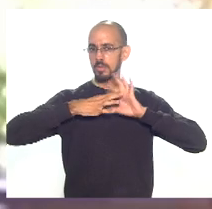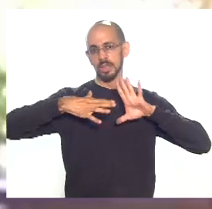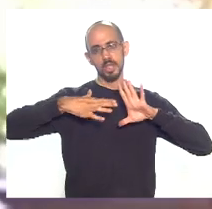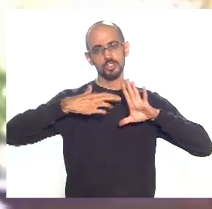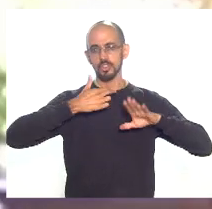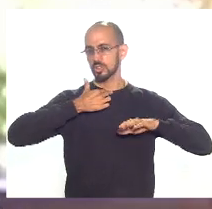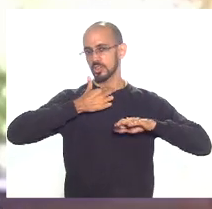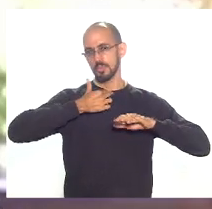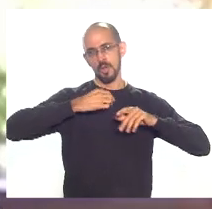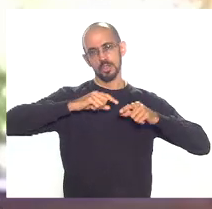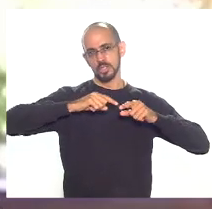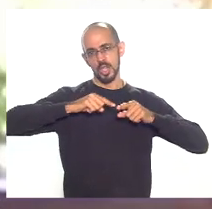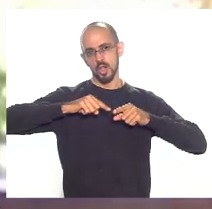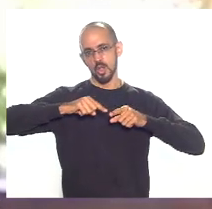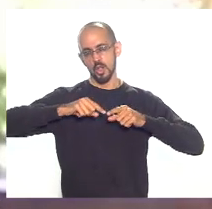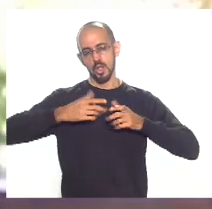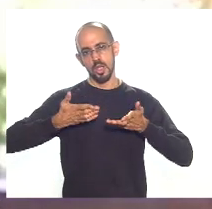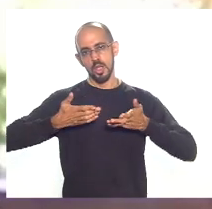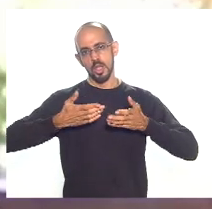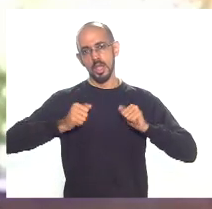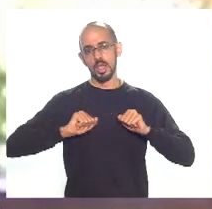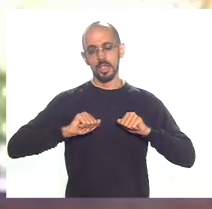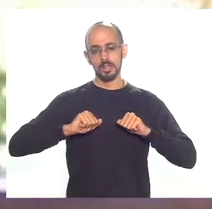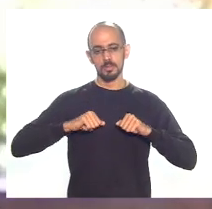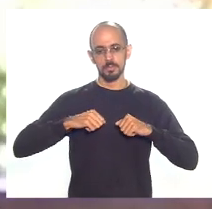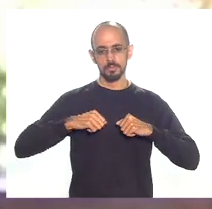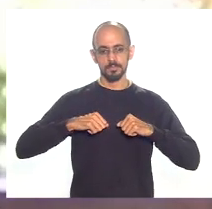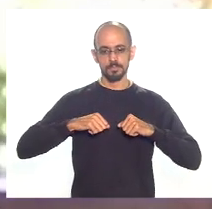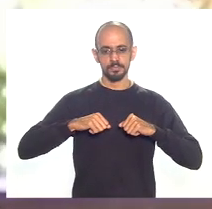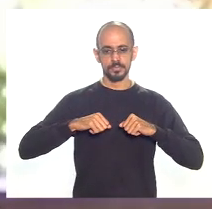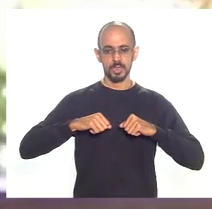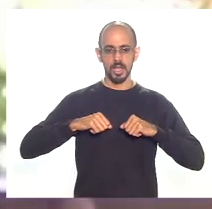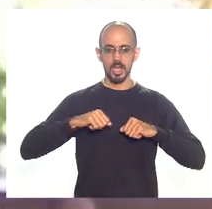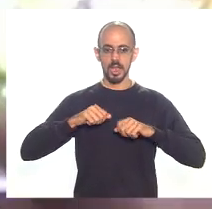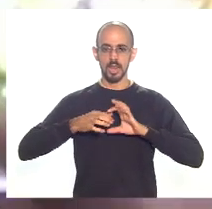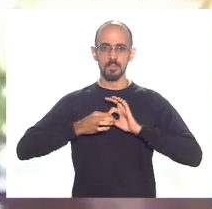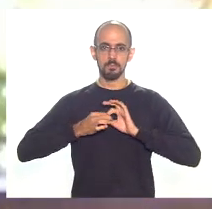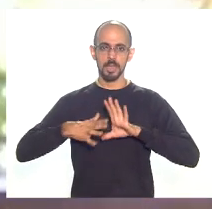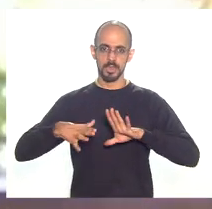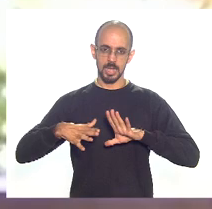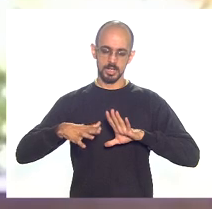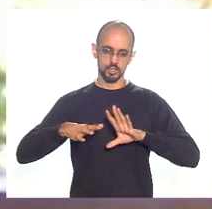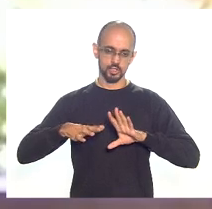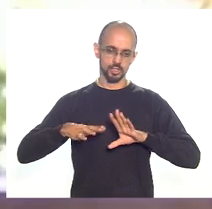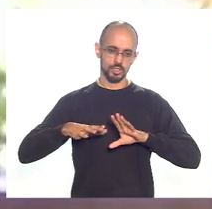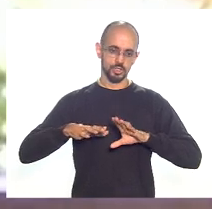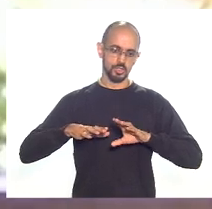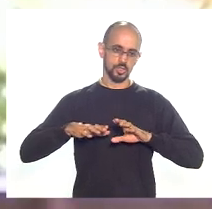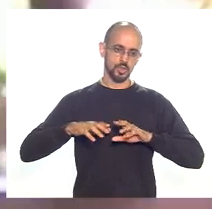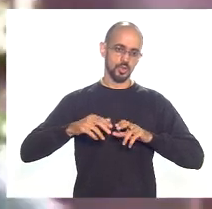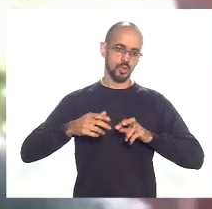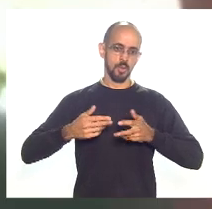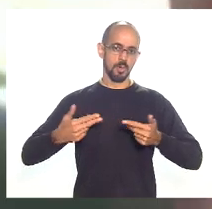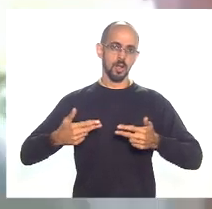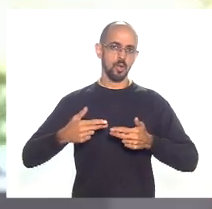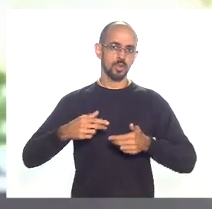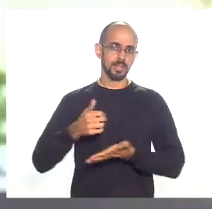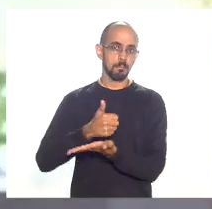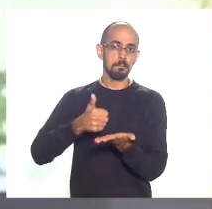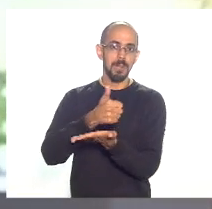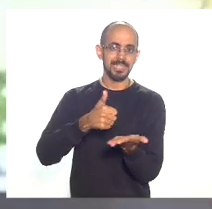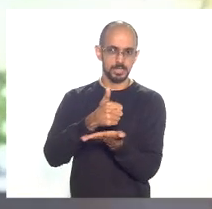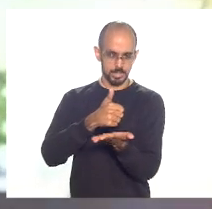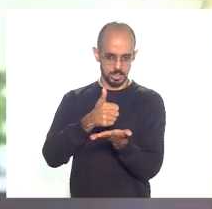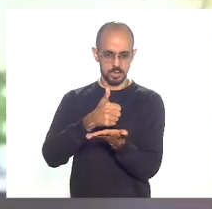para a liberdade como a coisa essencial e